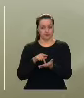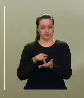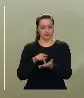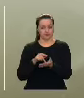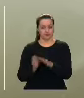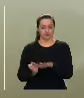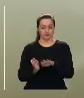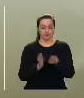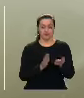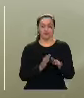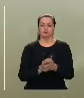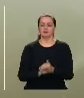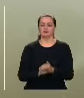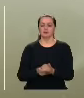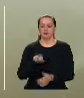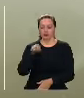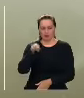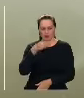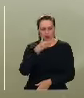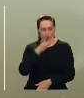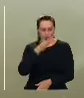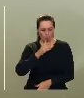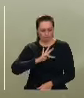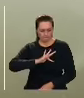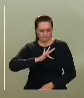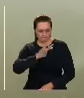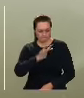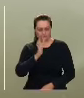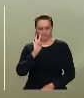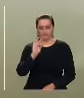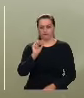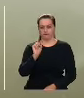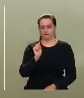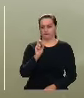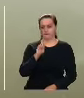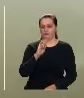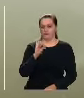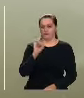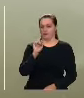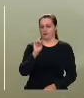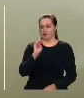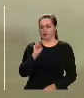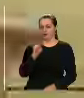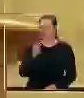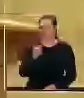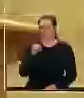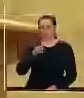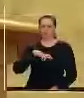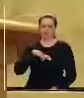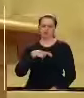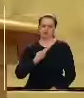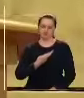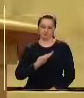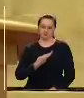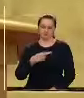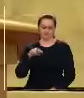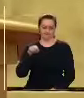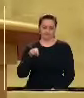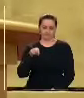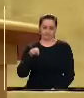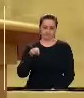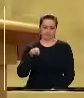aqueles homens não estavam querendo fazer justiça. Eles eram fariseus religiosos e eles